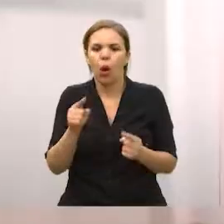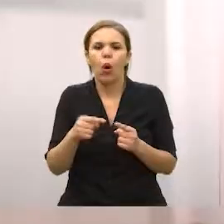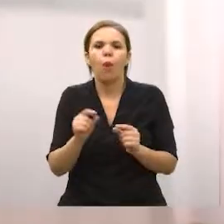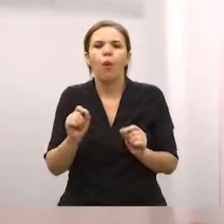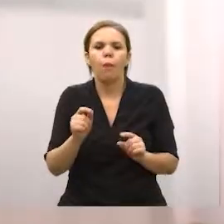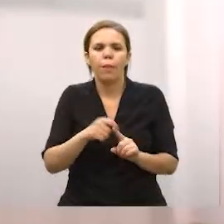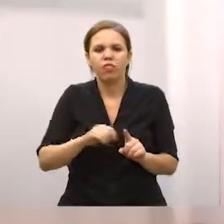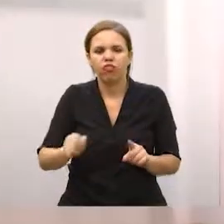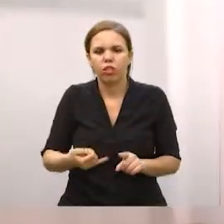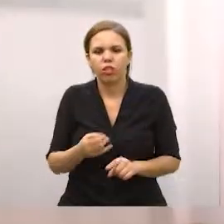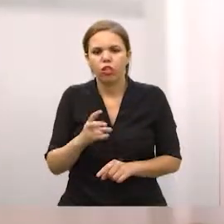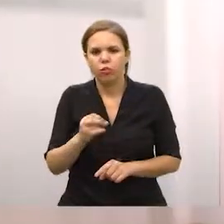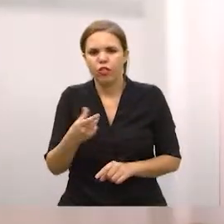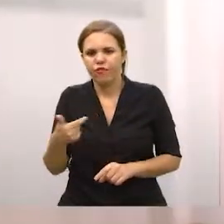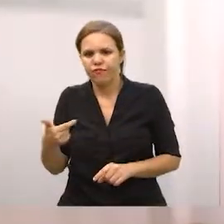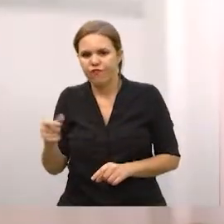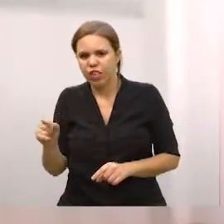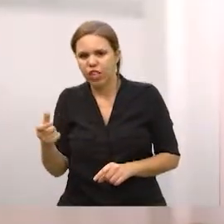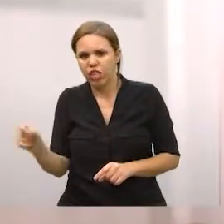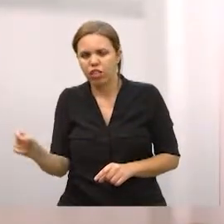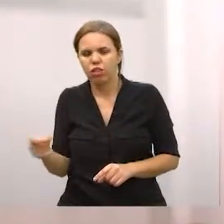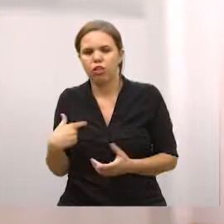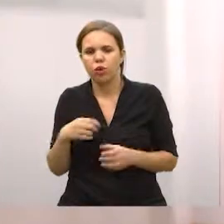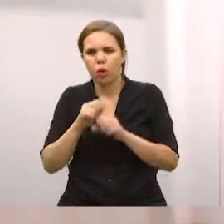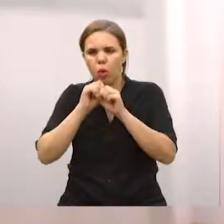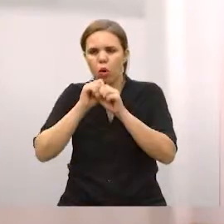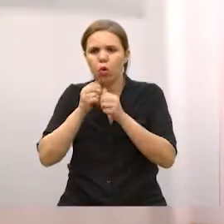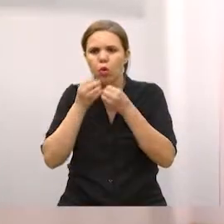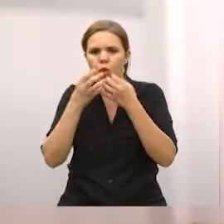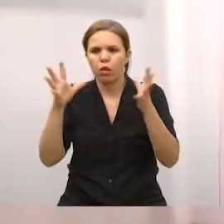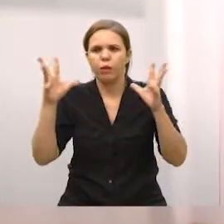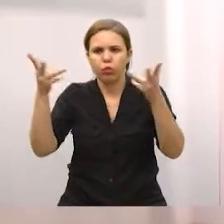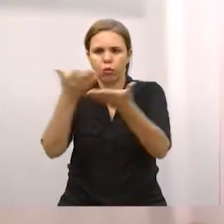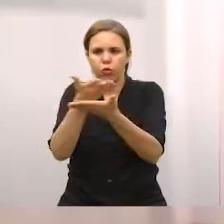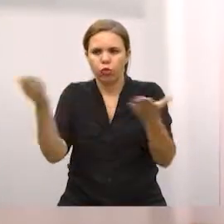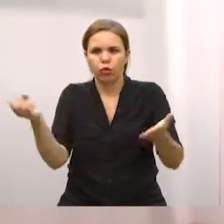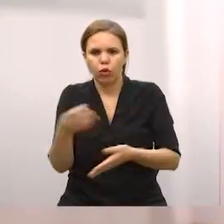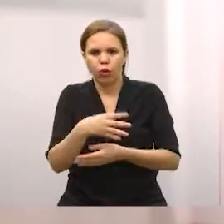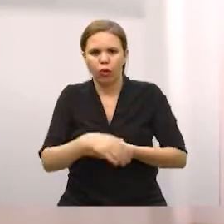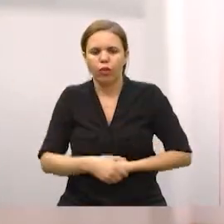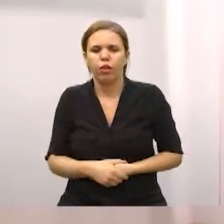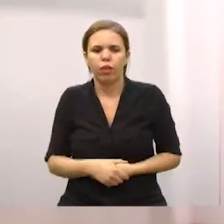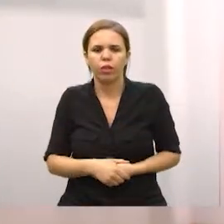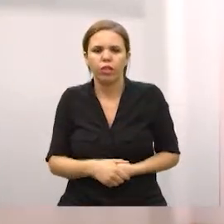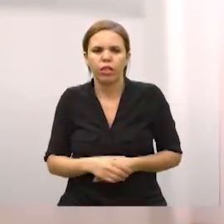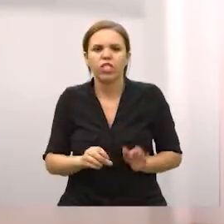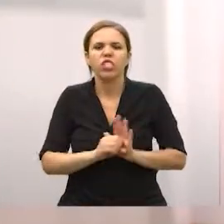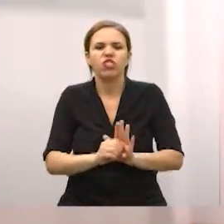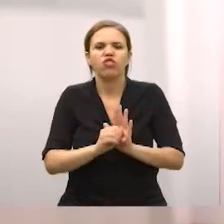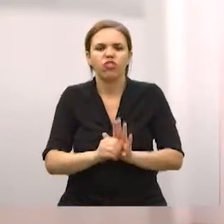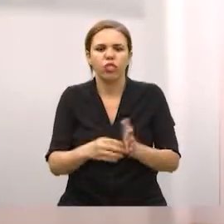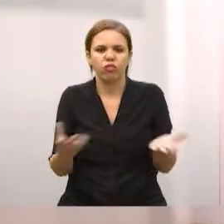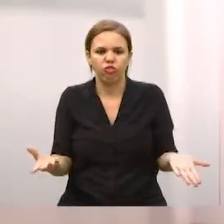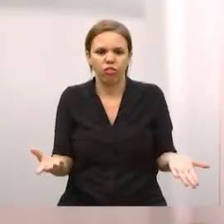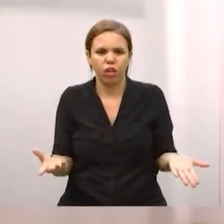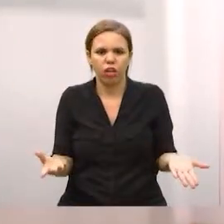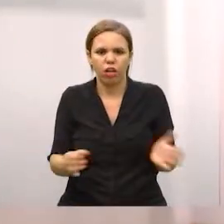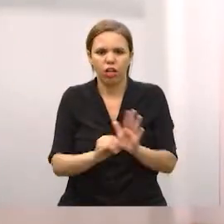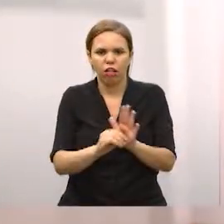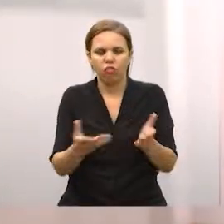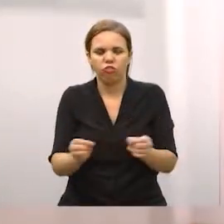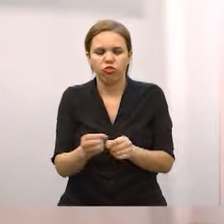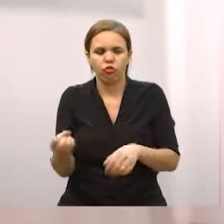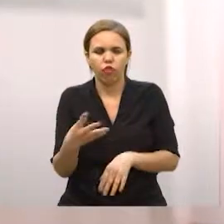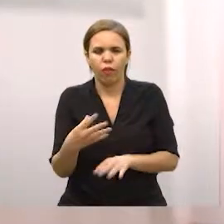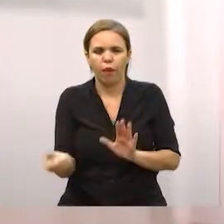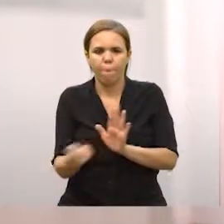A nossa meta é que em janeiro de 2020 a gente consiga já contar para todo mundo essa nova identidade, essa nova